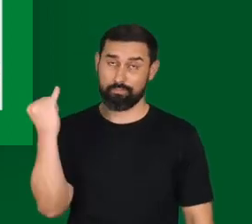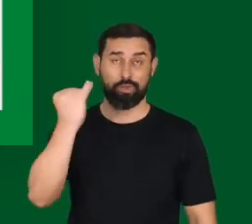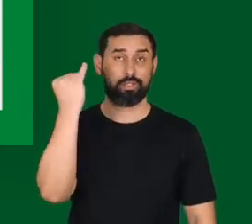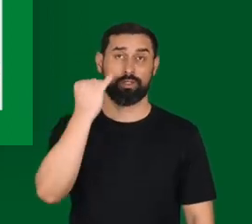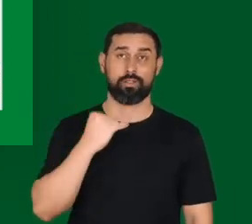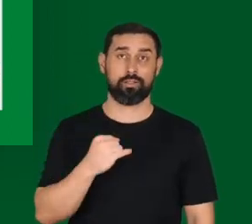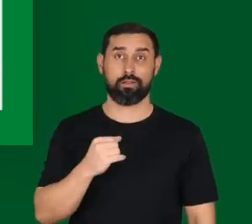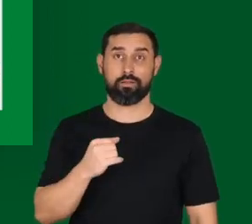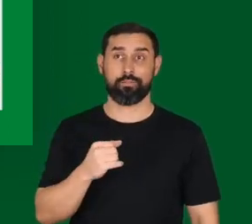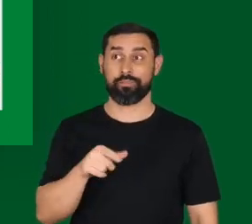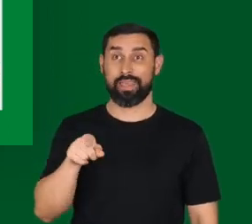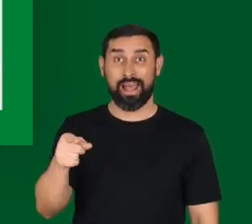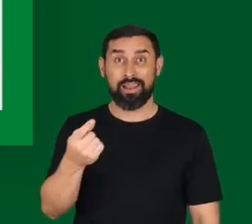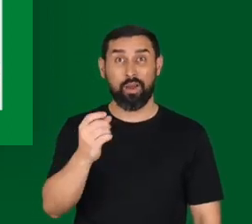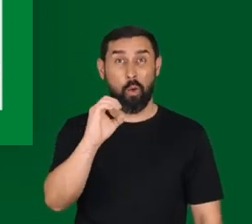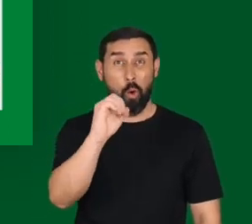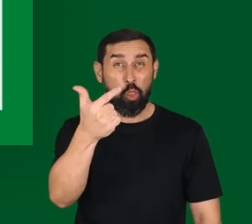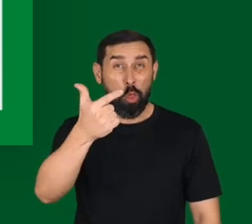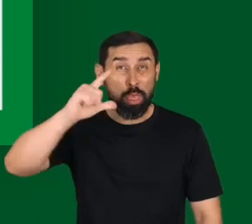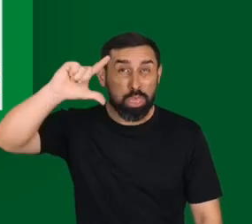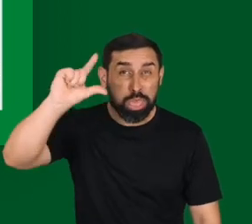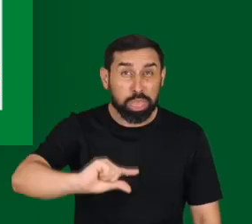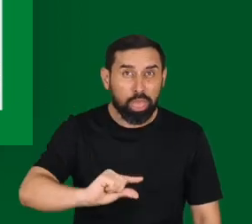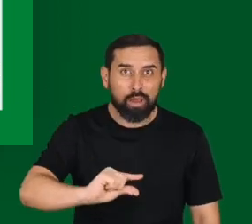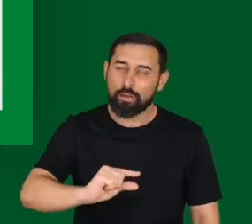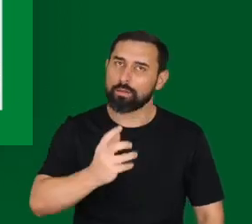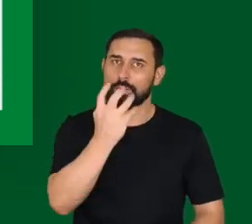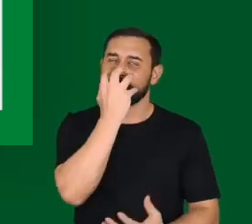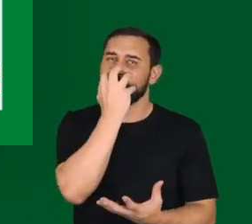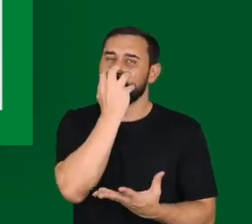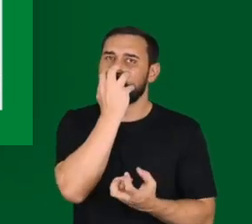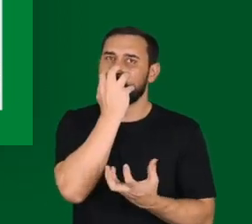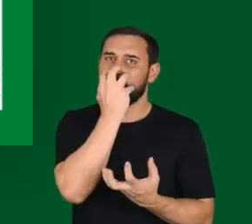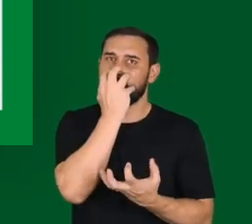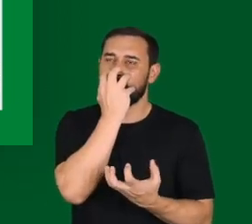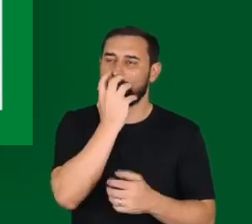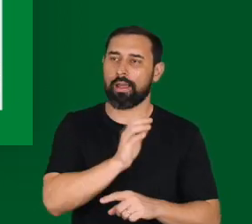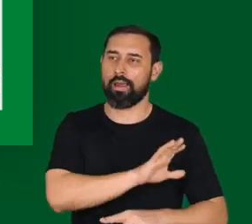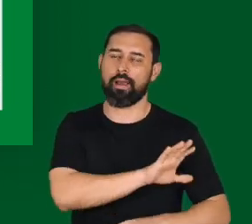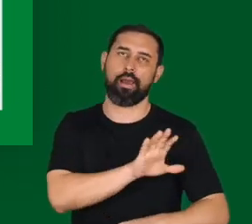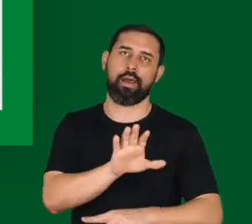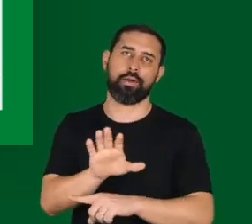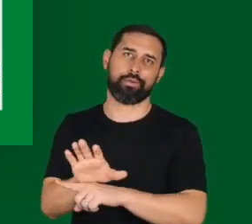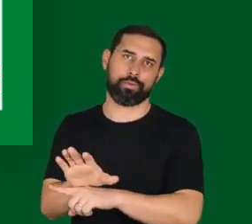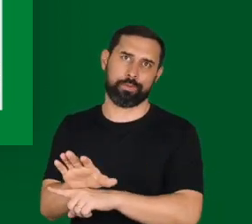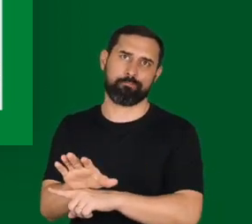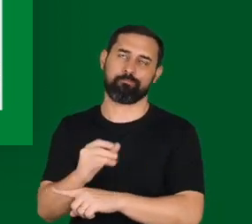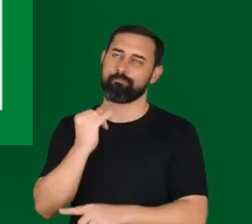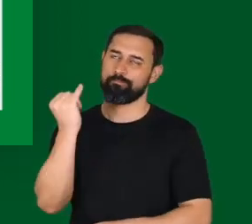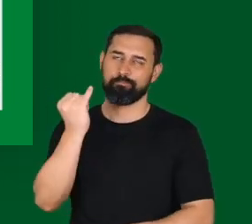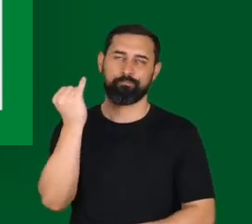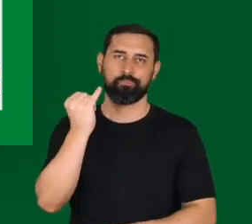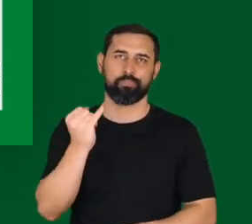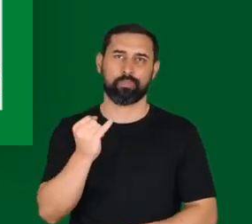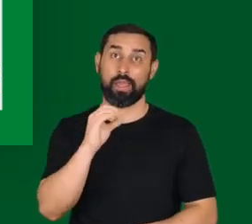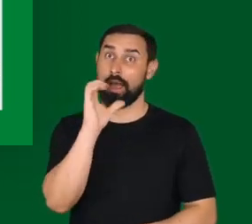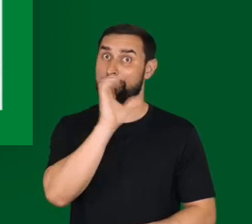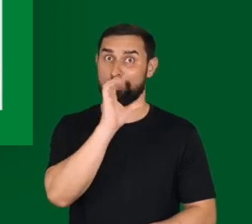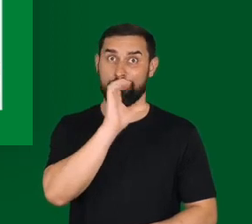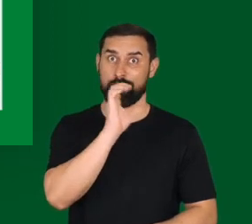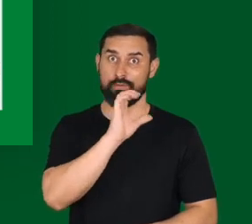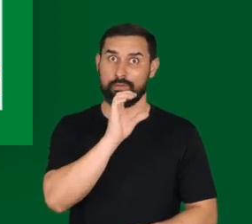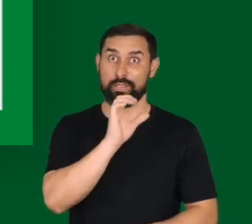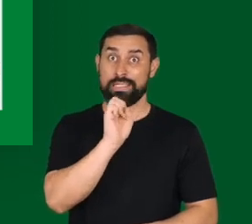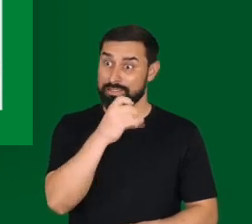no ar, tá? Então, é prioridade a questão da hipóxia, principalmente se tratando em criança. A gente já fornece O2 ali